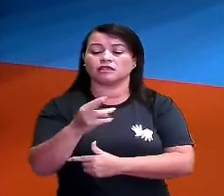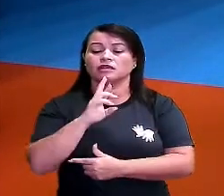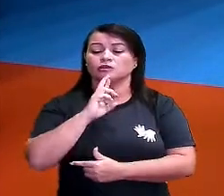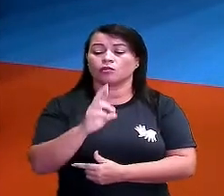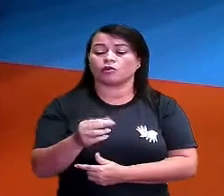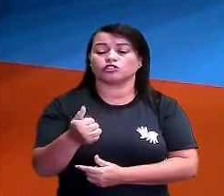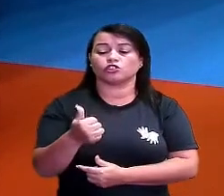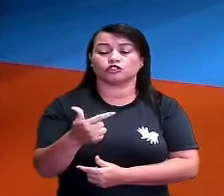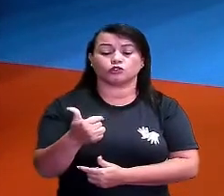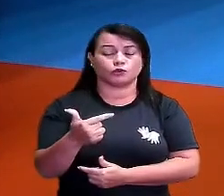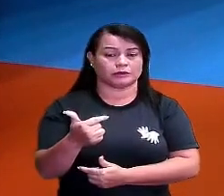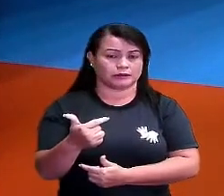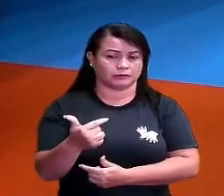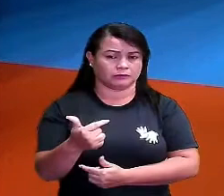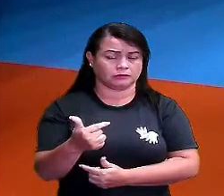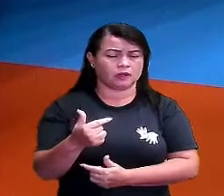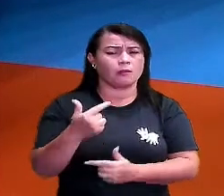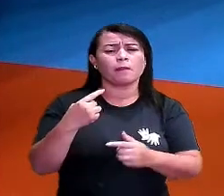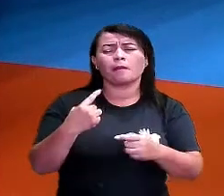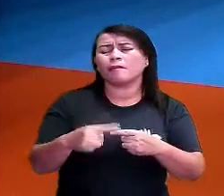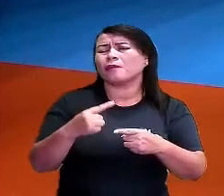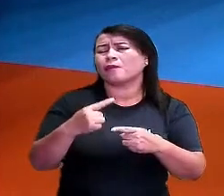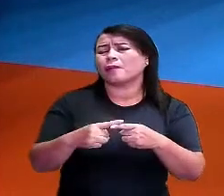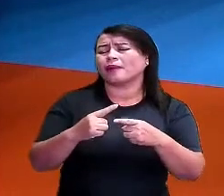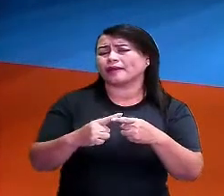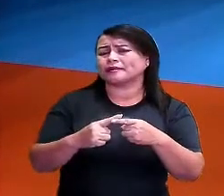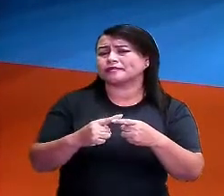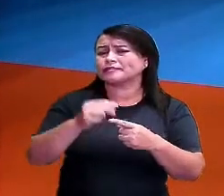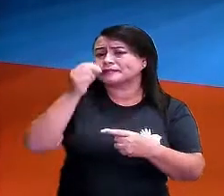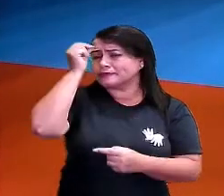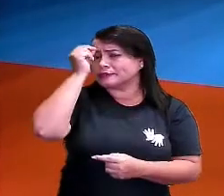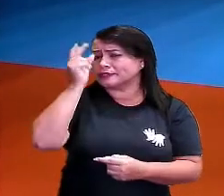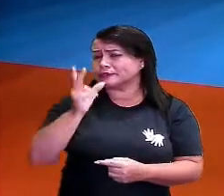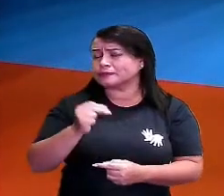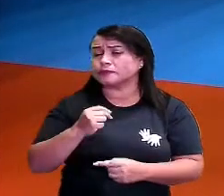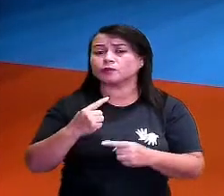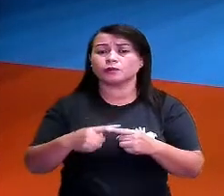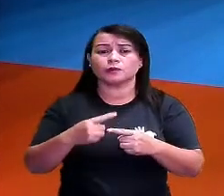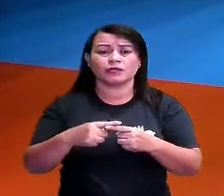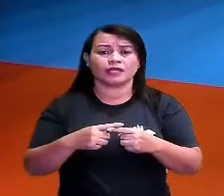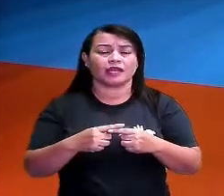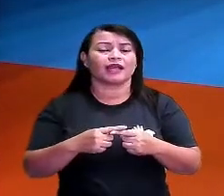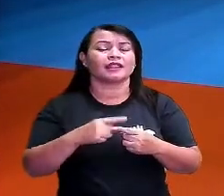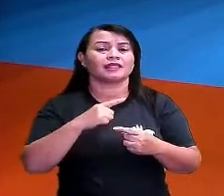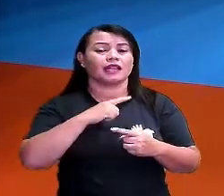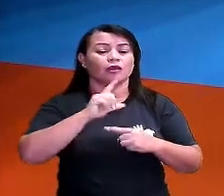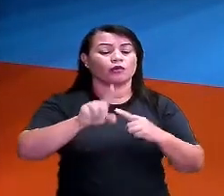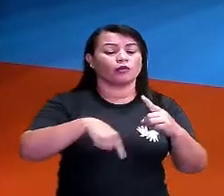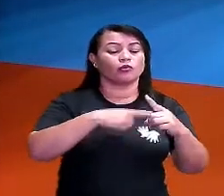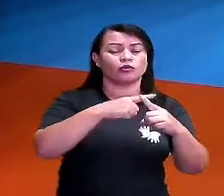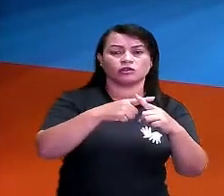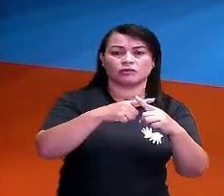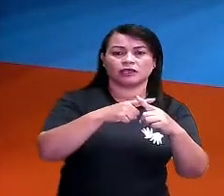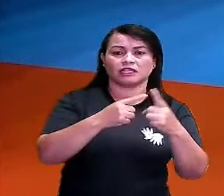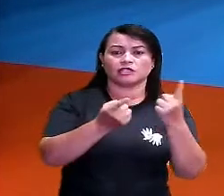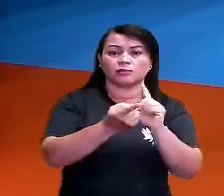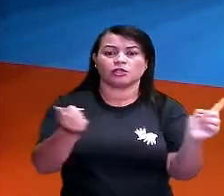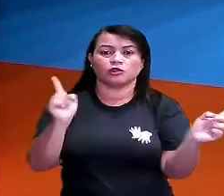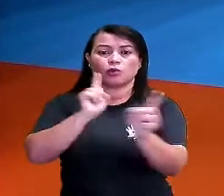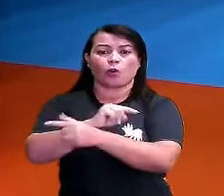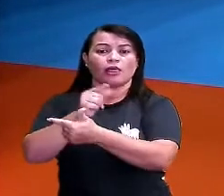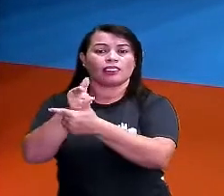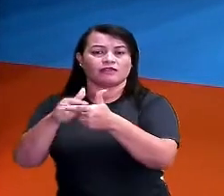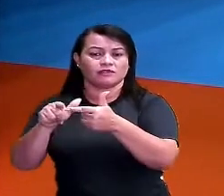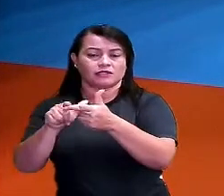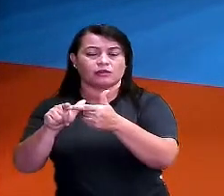quê? Se liga aí nessa dica. Por que essa ideia da multiplicação ser inversa da divisão e